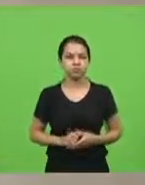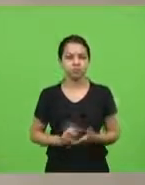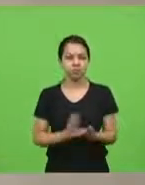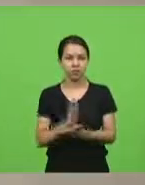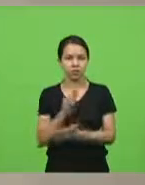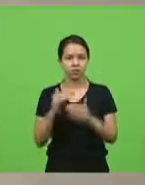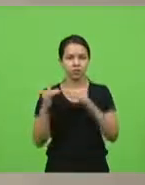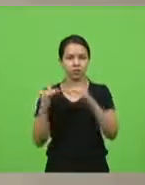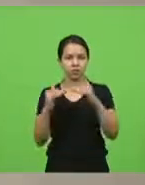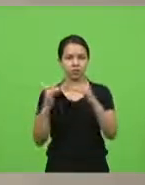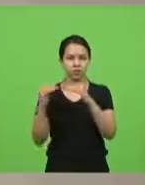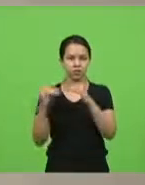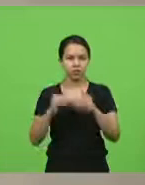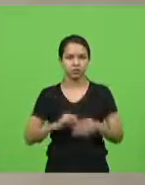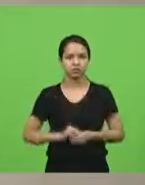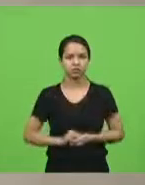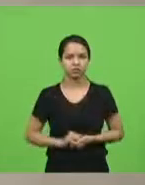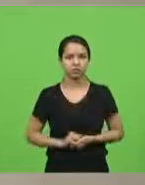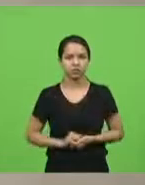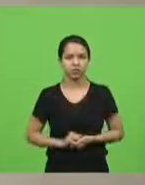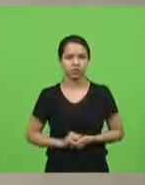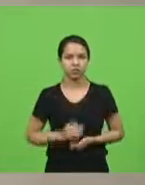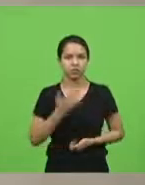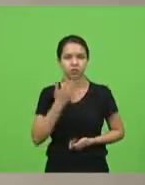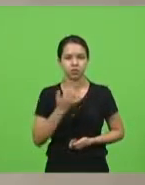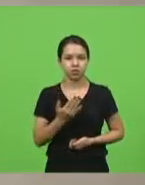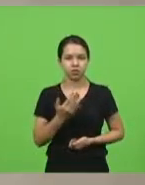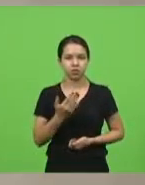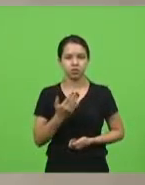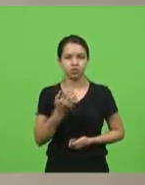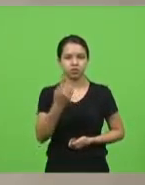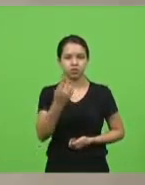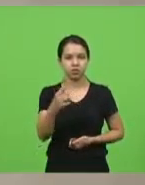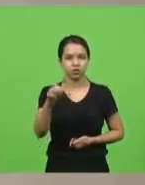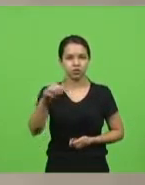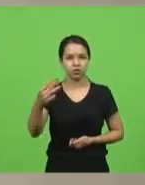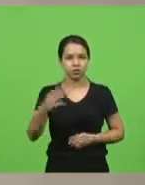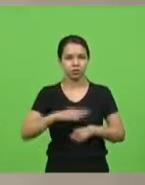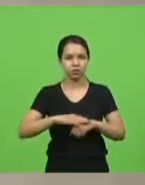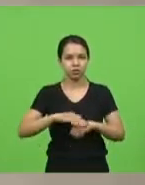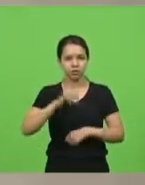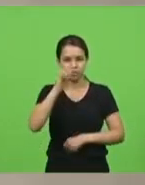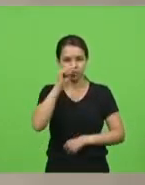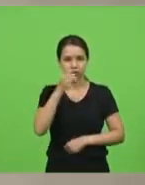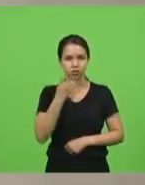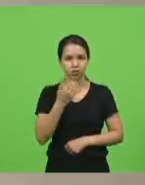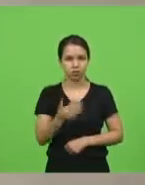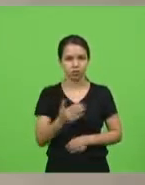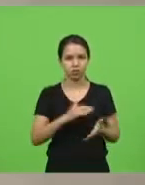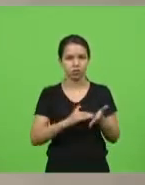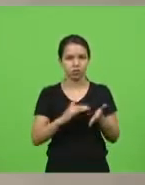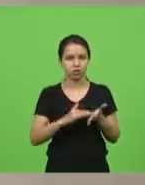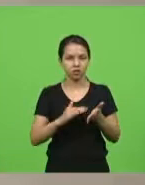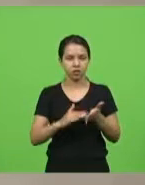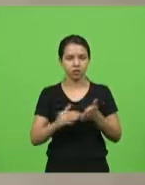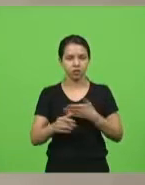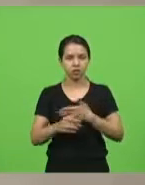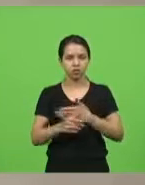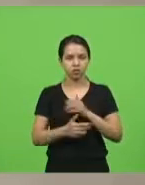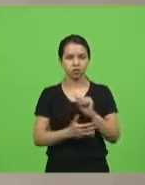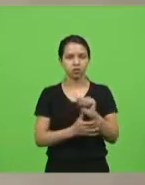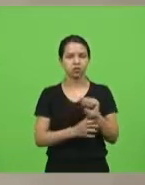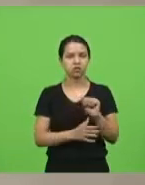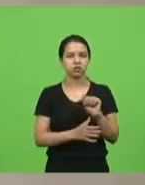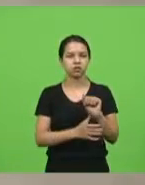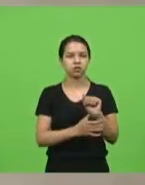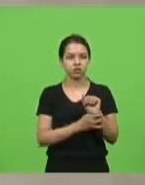aprovado por unanimidade. Pedido de informação 173, autor deputado João Amin, solicitando ao secretário de Estado da Segurança Pública